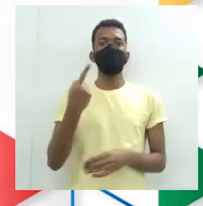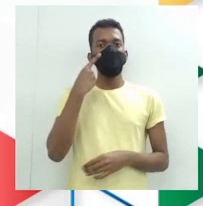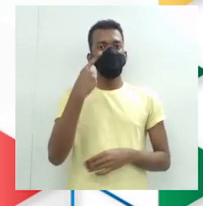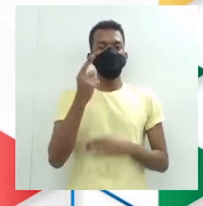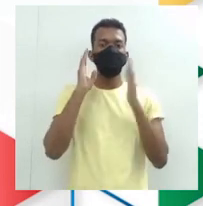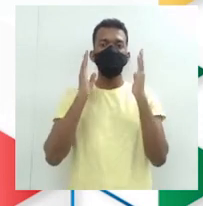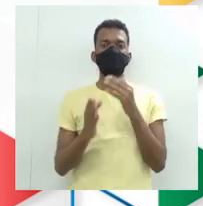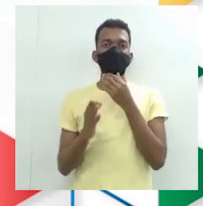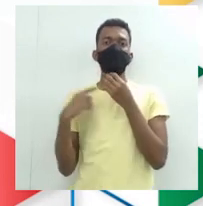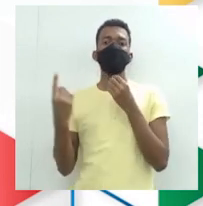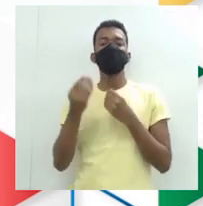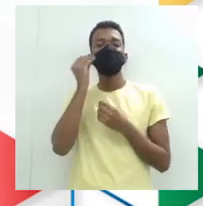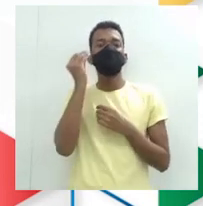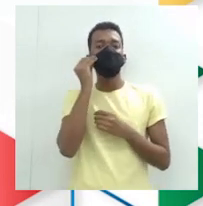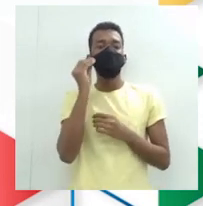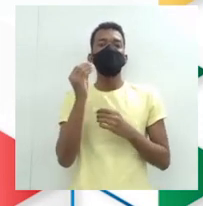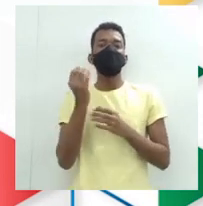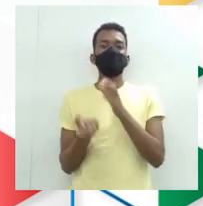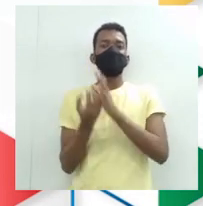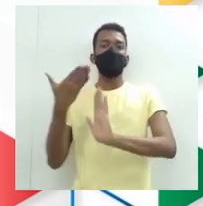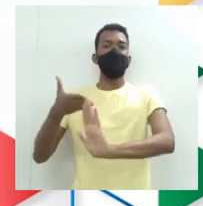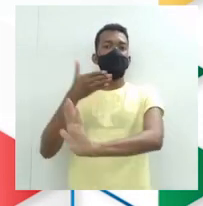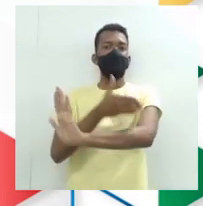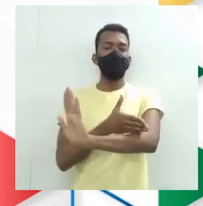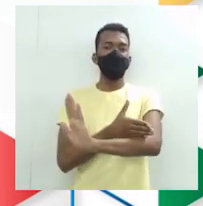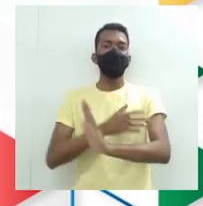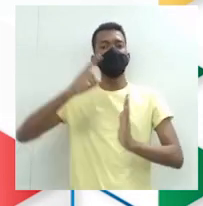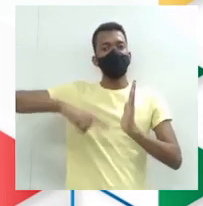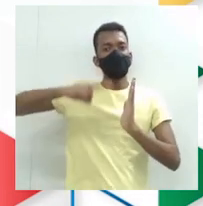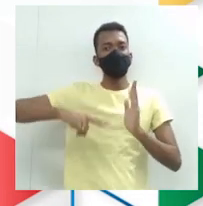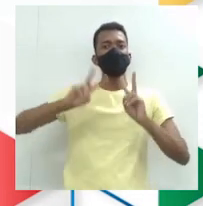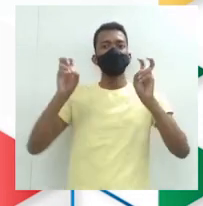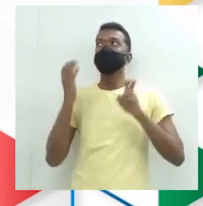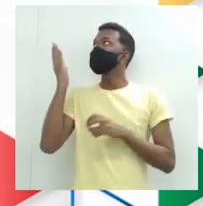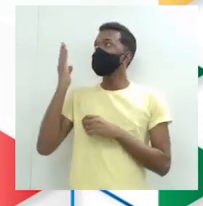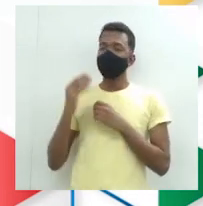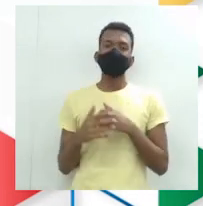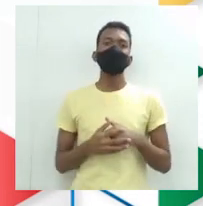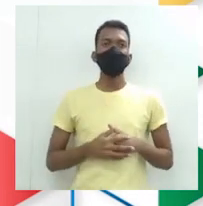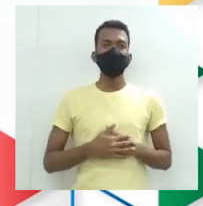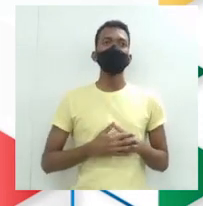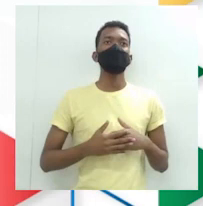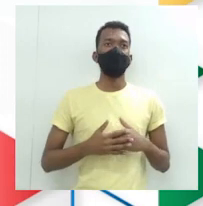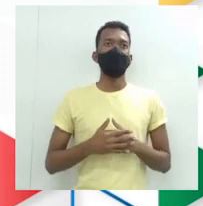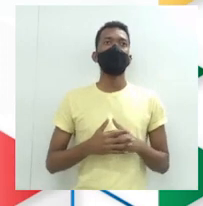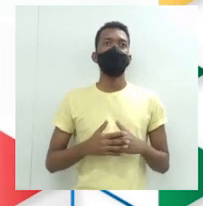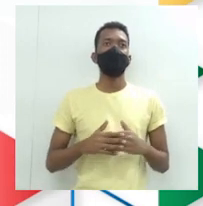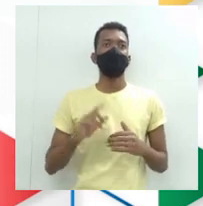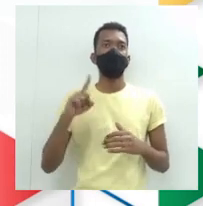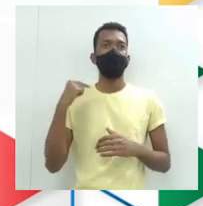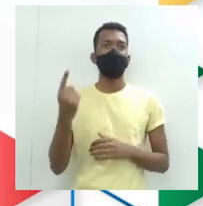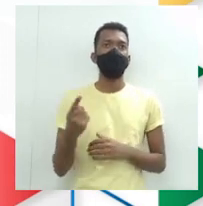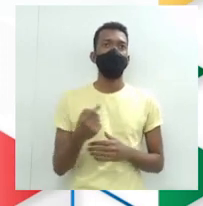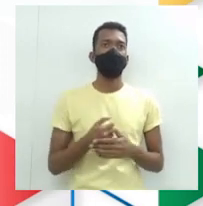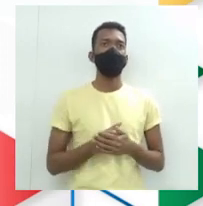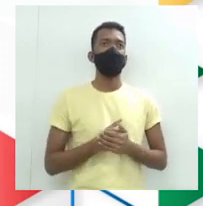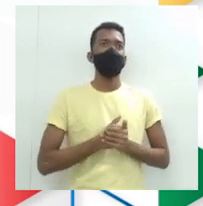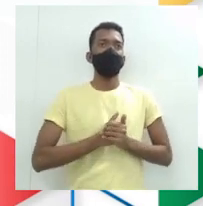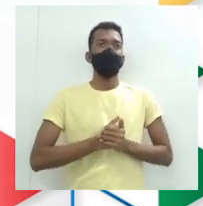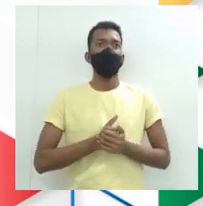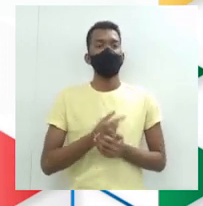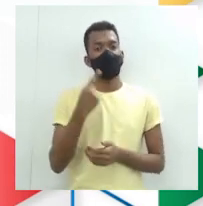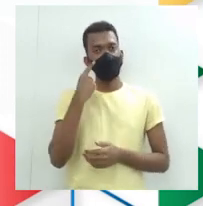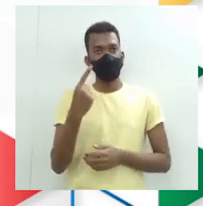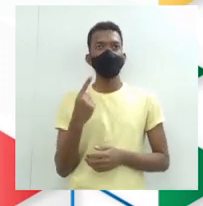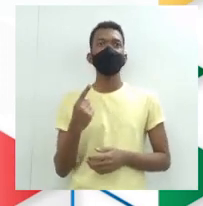já criar uma prévia de leitura sobre esse texto. Próximo passo. Olha aí, já